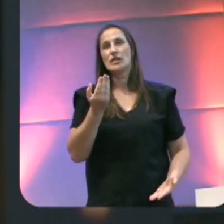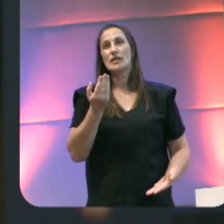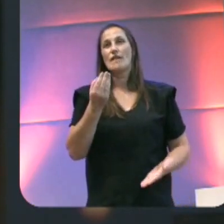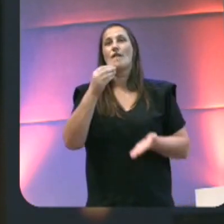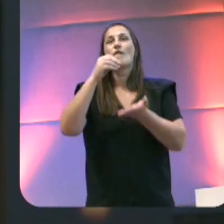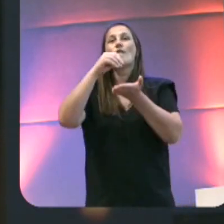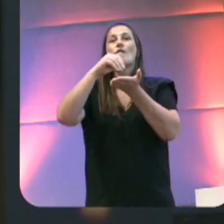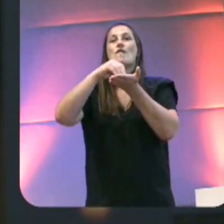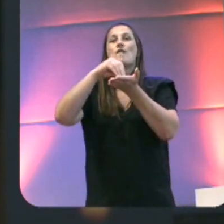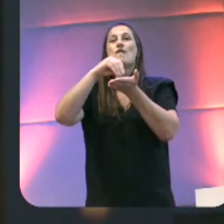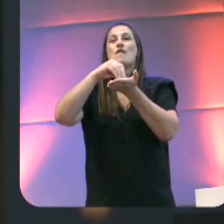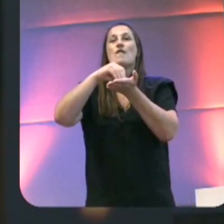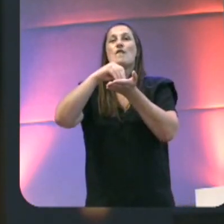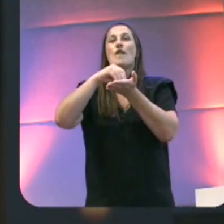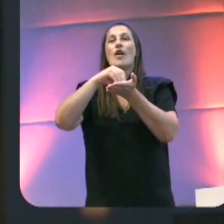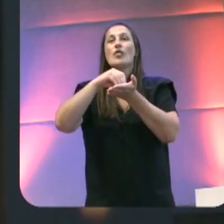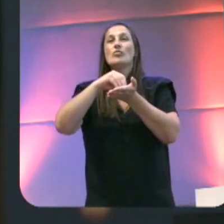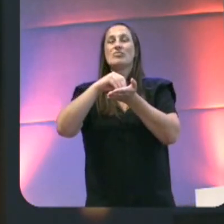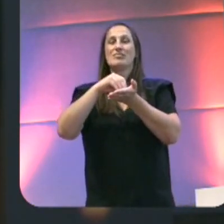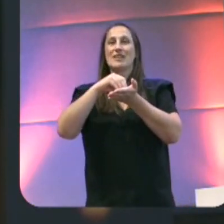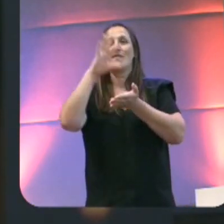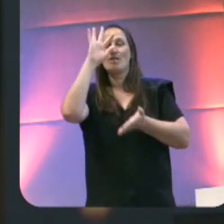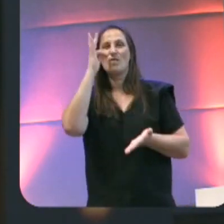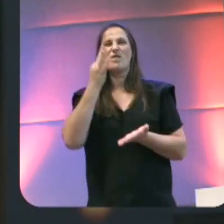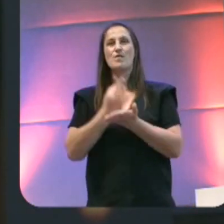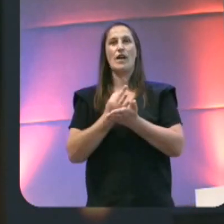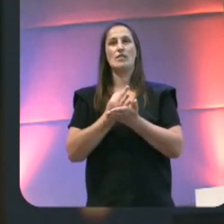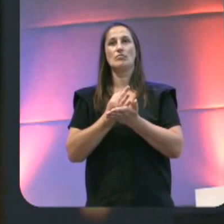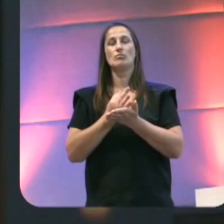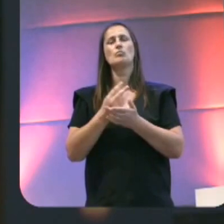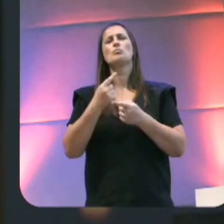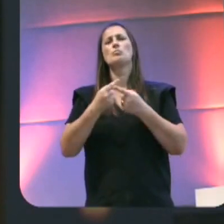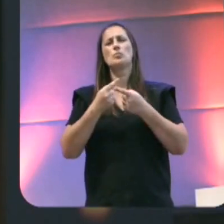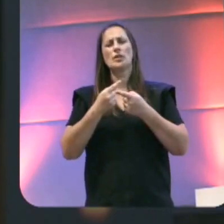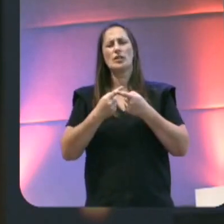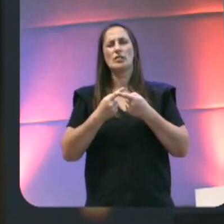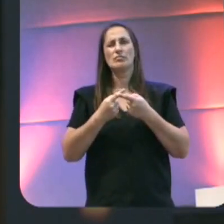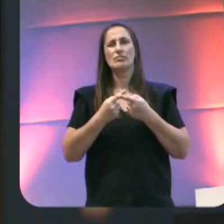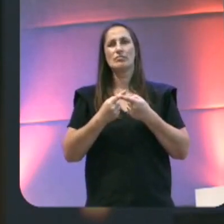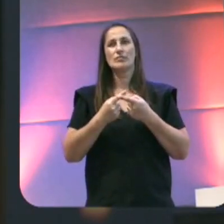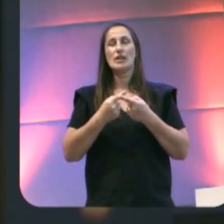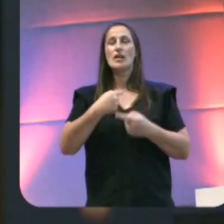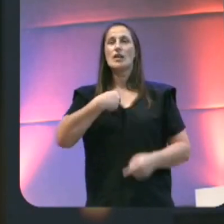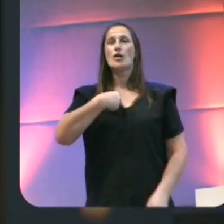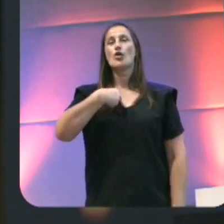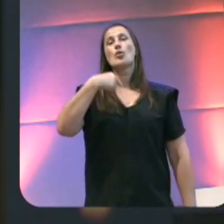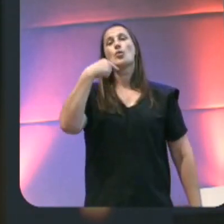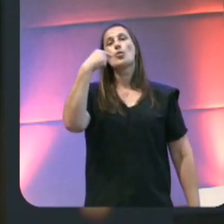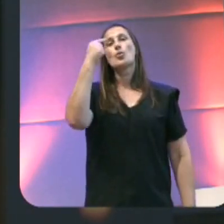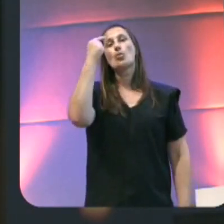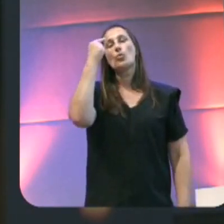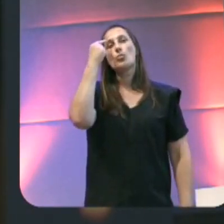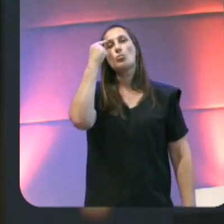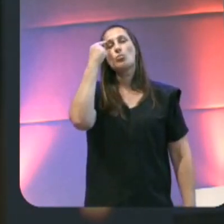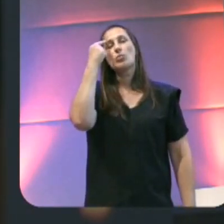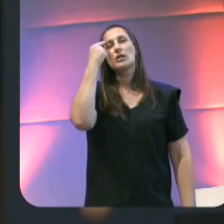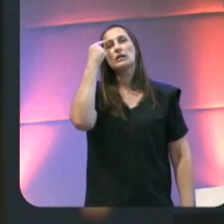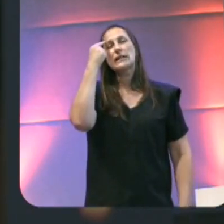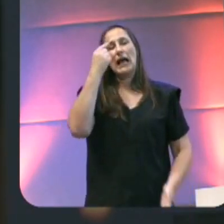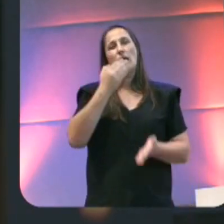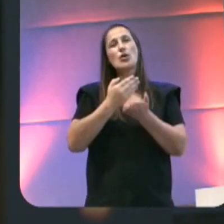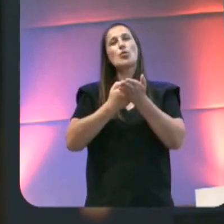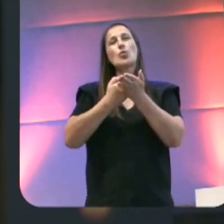óleo. E a gente diz: olha só, como é que vai ser? E aí então eu comecei a decidir a estudar